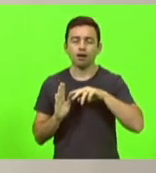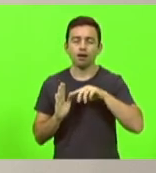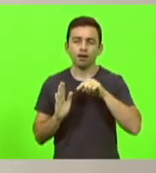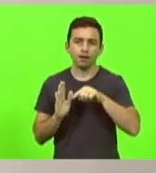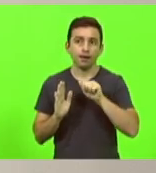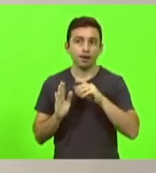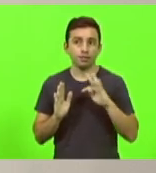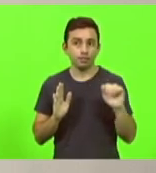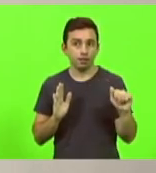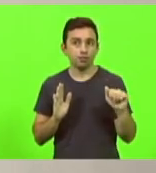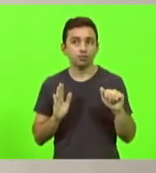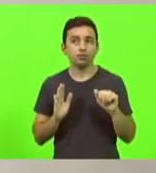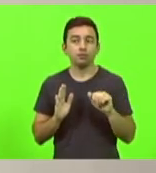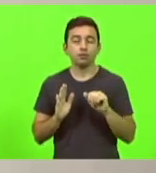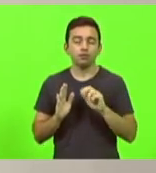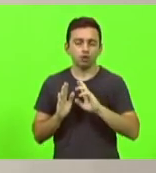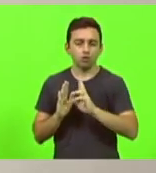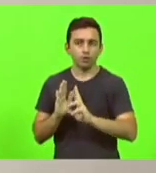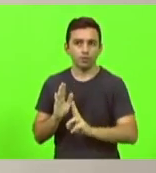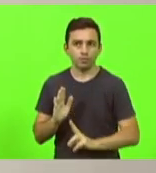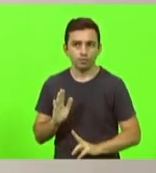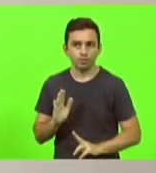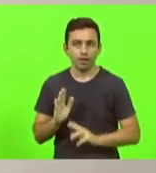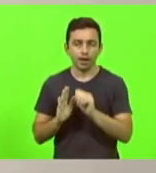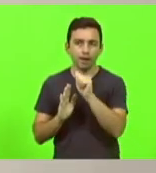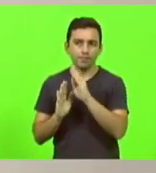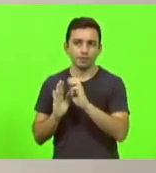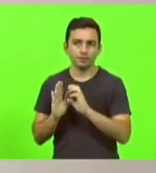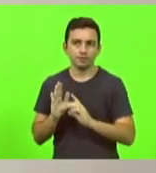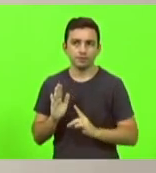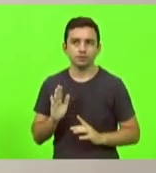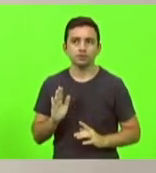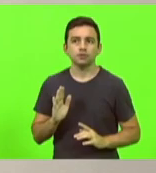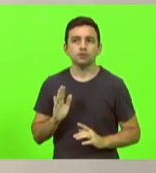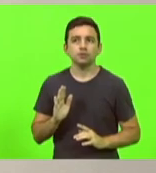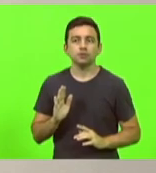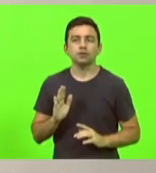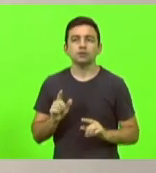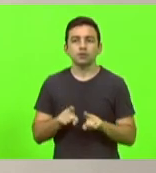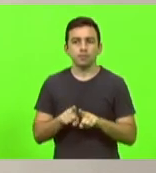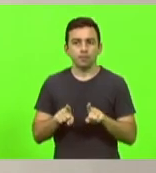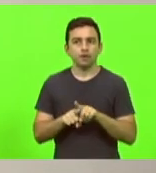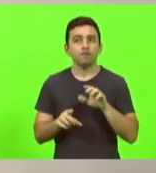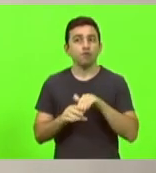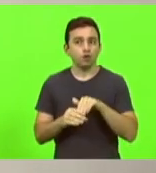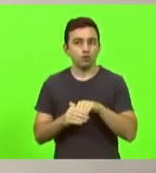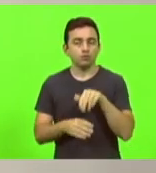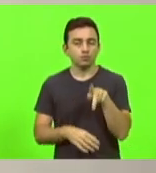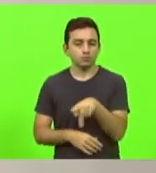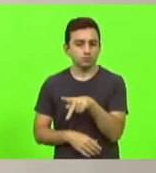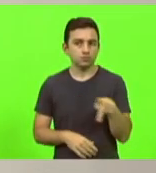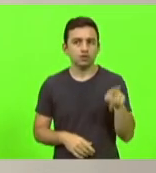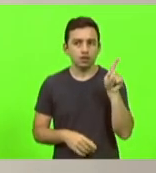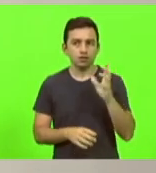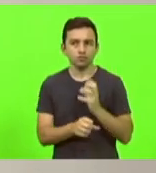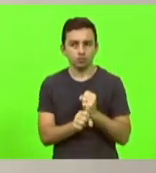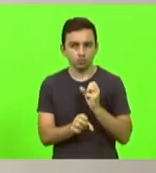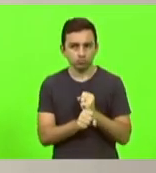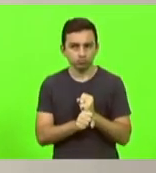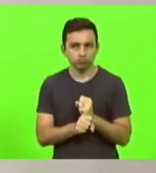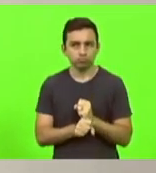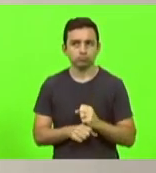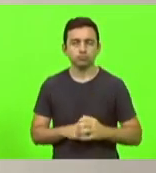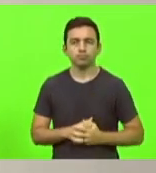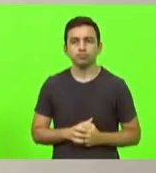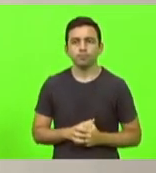ordem alfabética, e convoco também o deputado Padre Pedro Baldiceiro para fazer a computação dos votos. Com